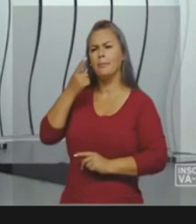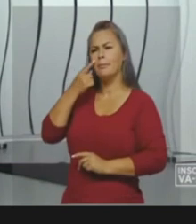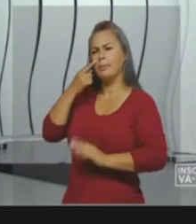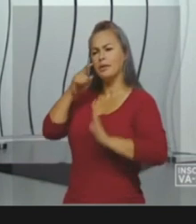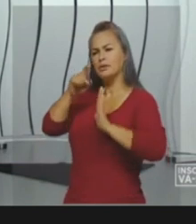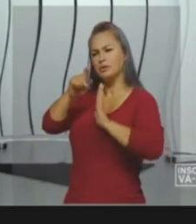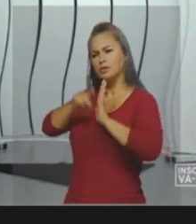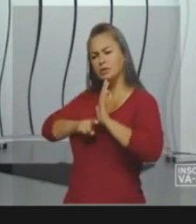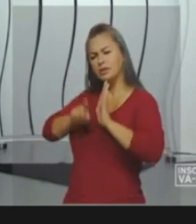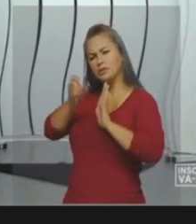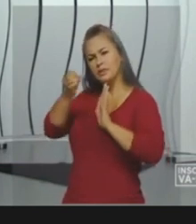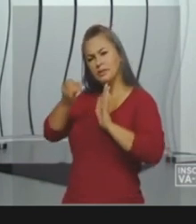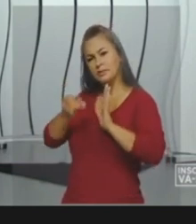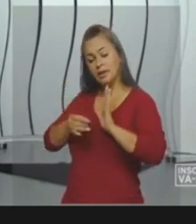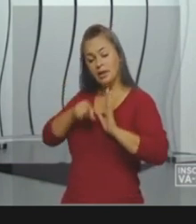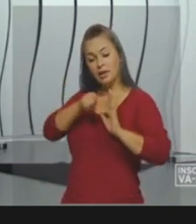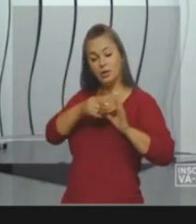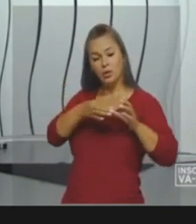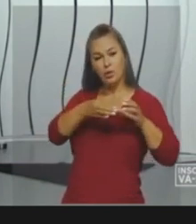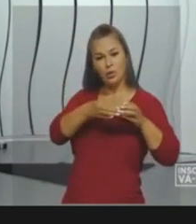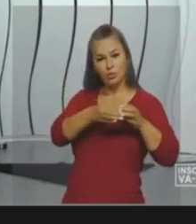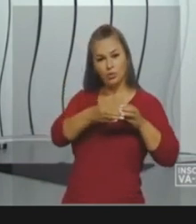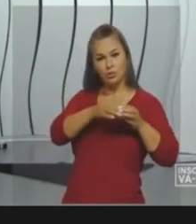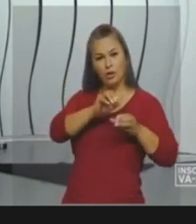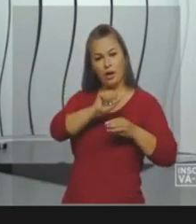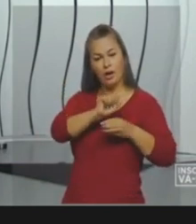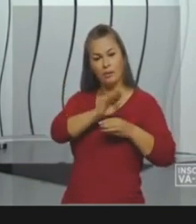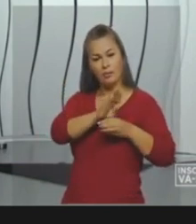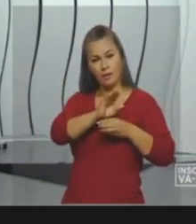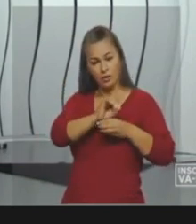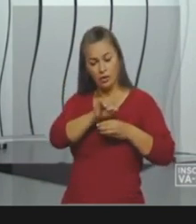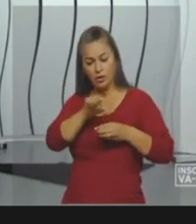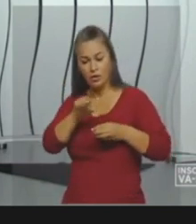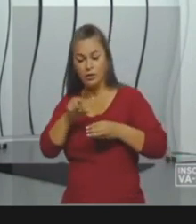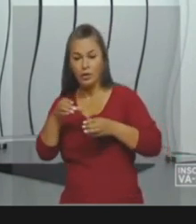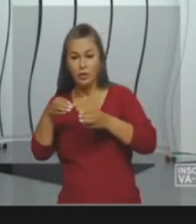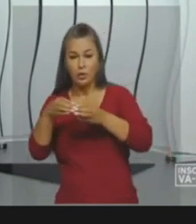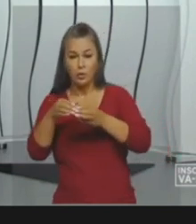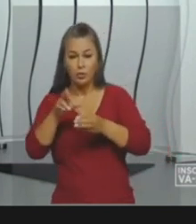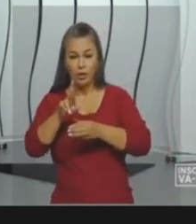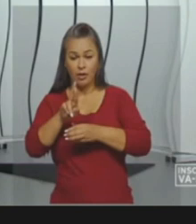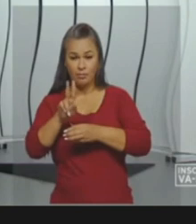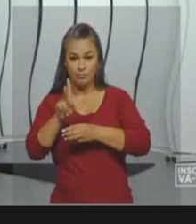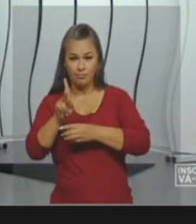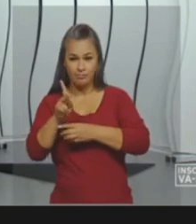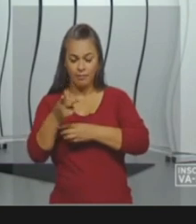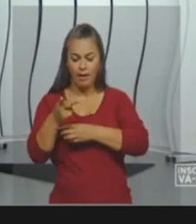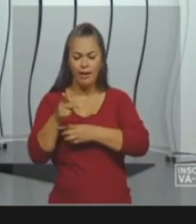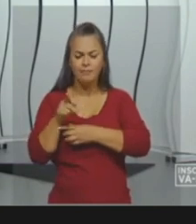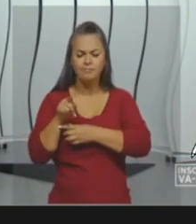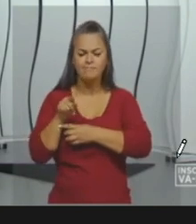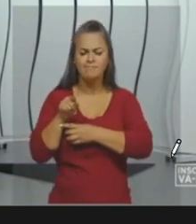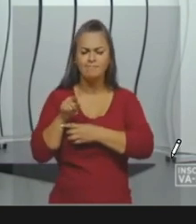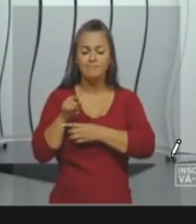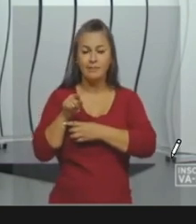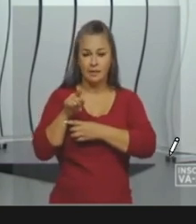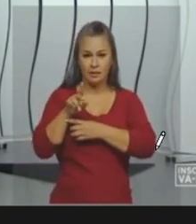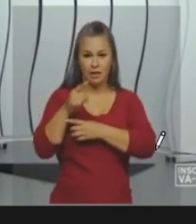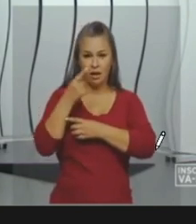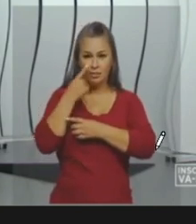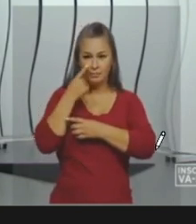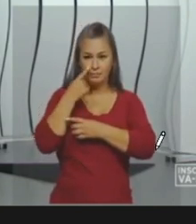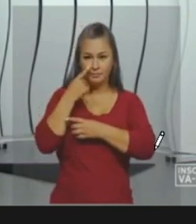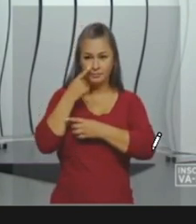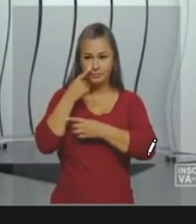e o RH, eles são determinados por haver na superfície dessas hemácias, do lado de